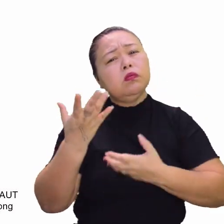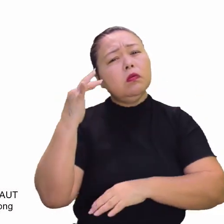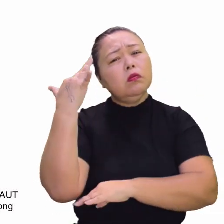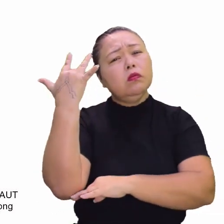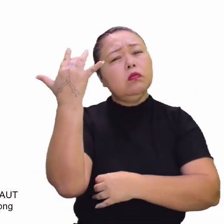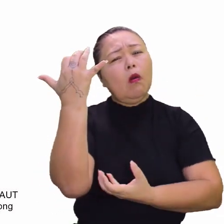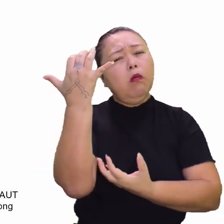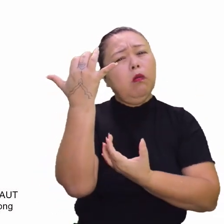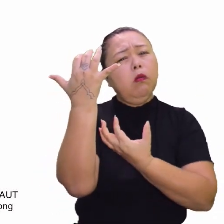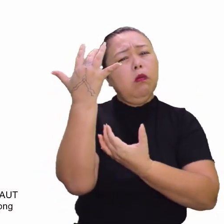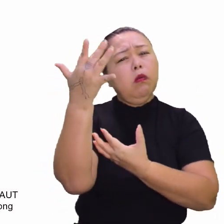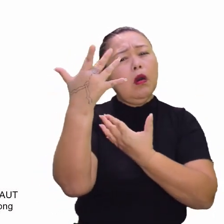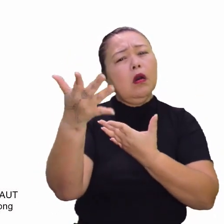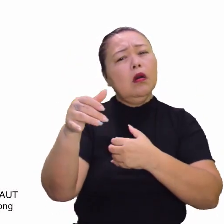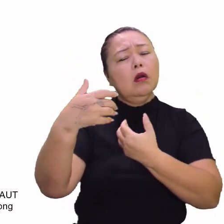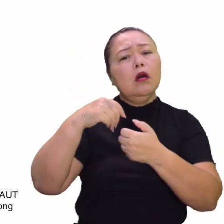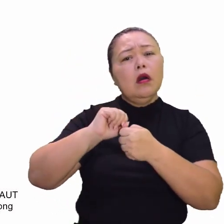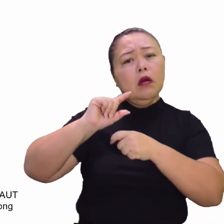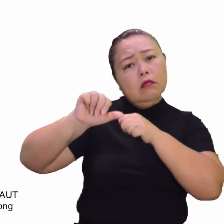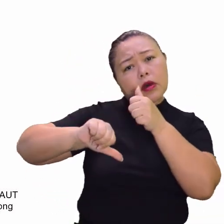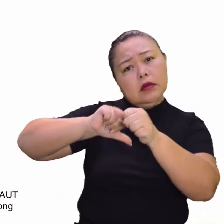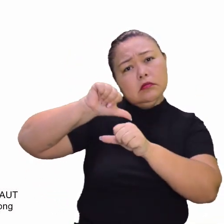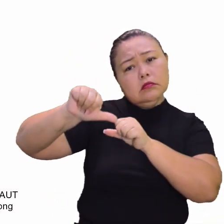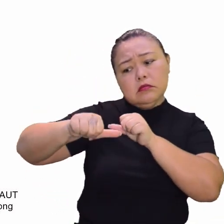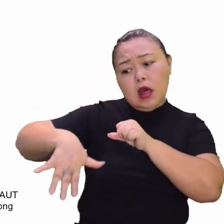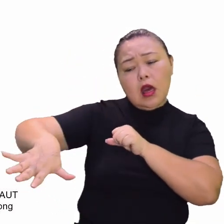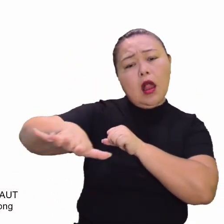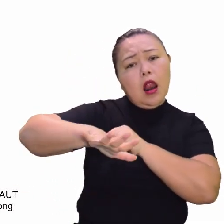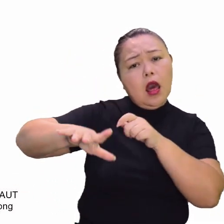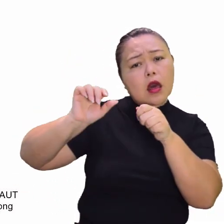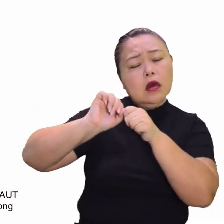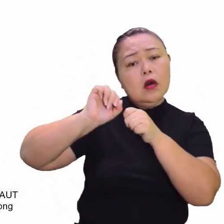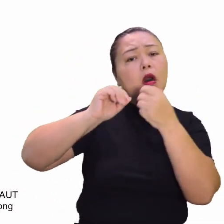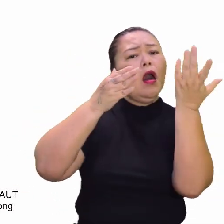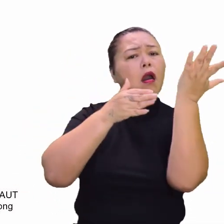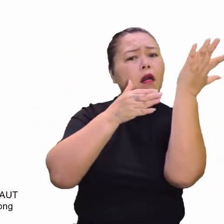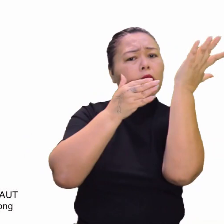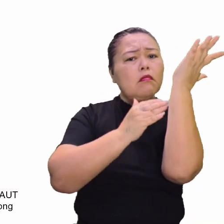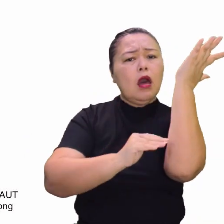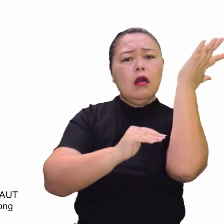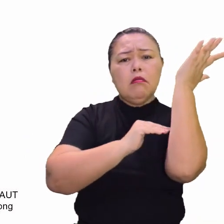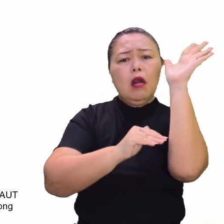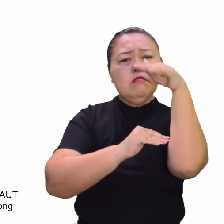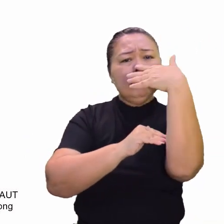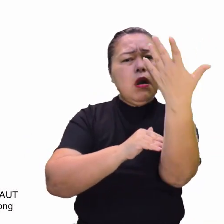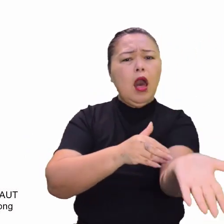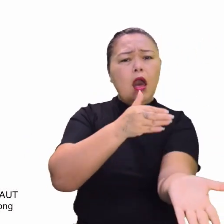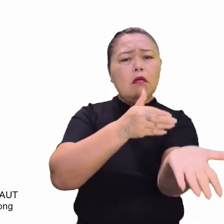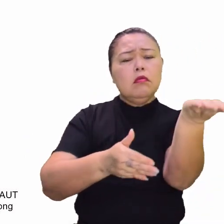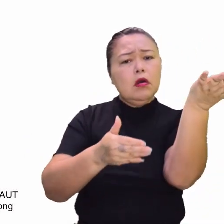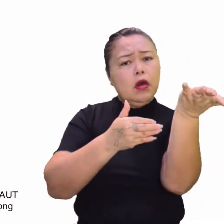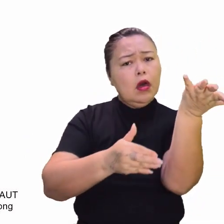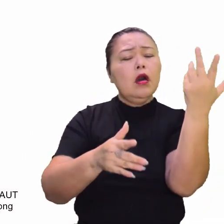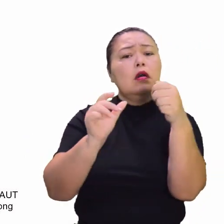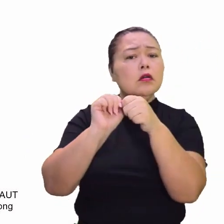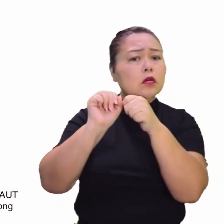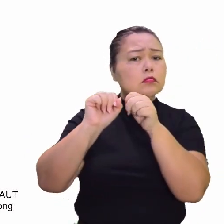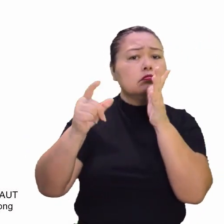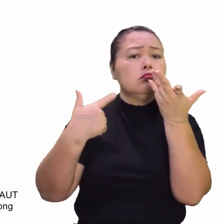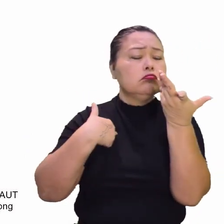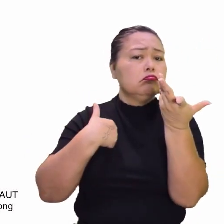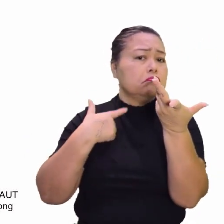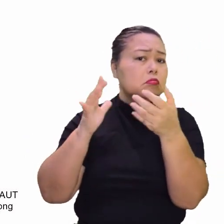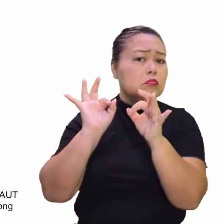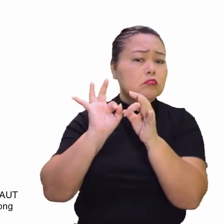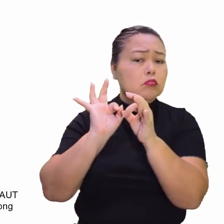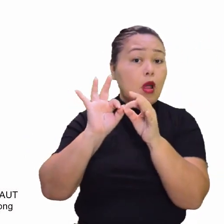queimadas para pastagem ou madeireira, tirando madeira de forma ilegal. Isso tudo vai gerando